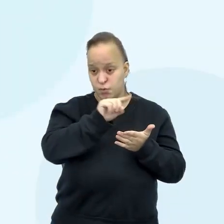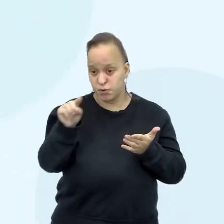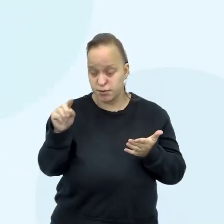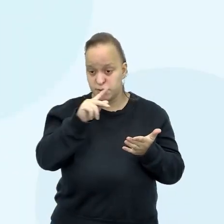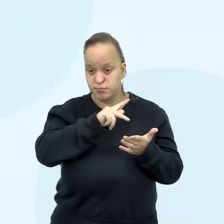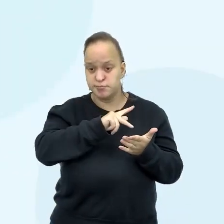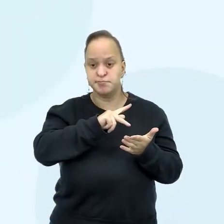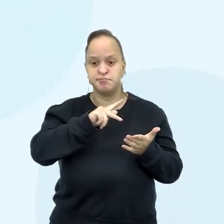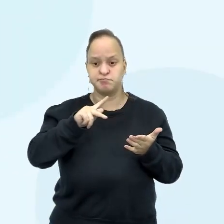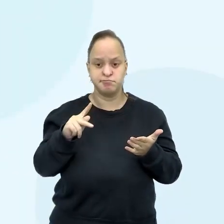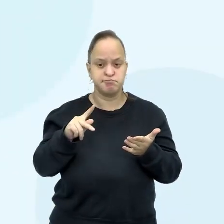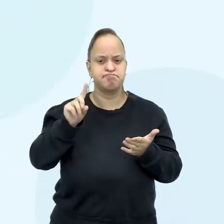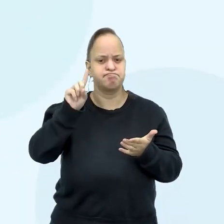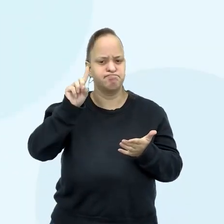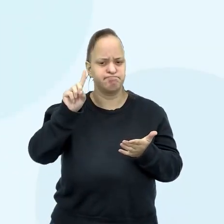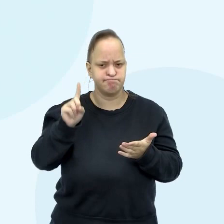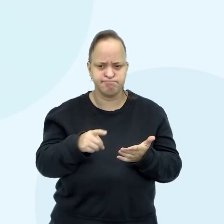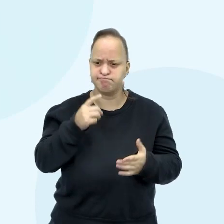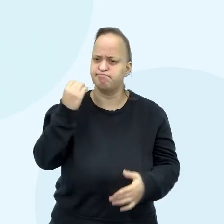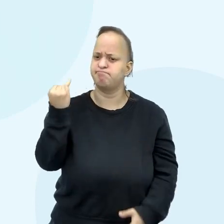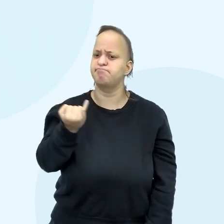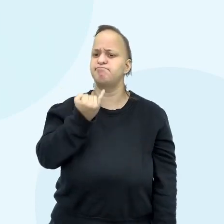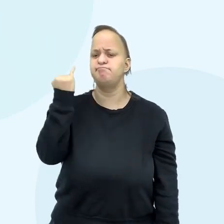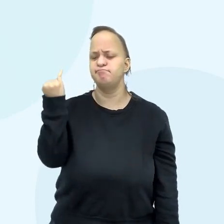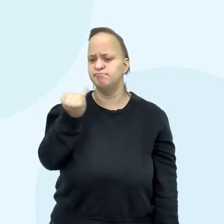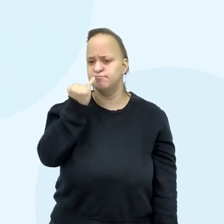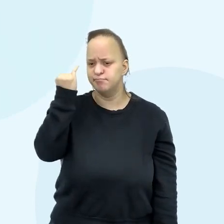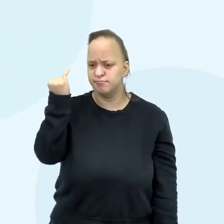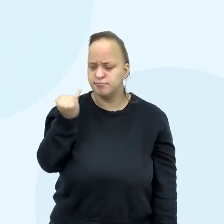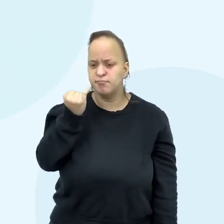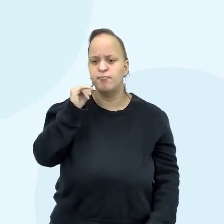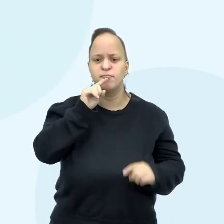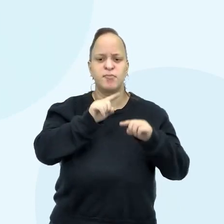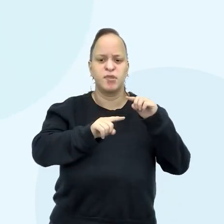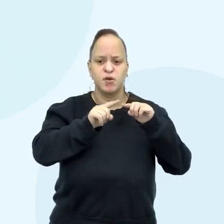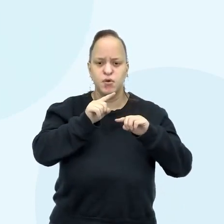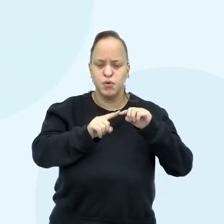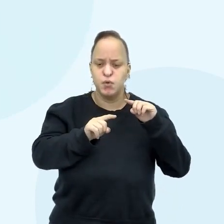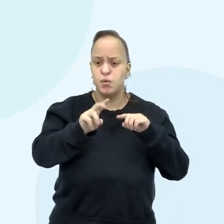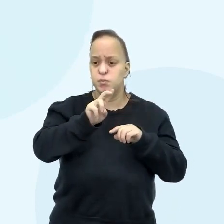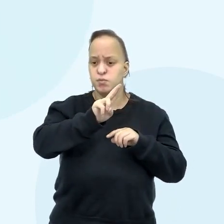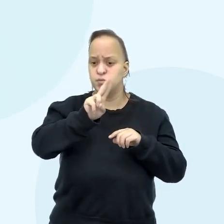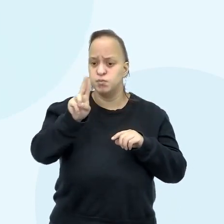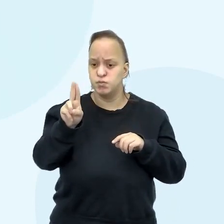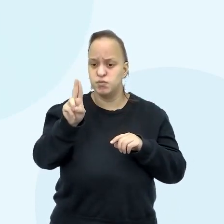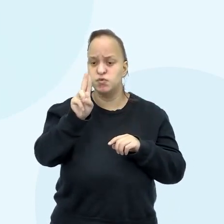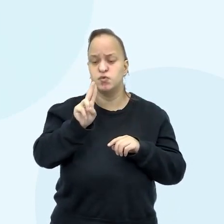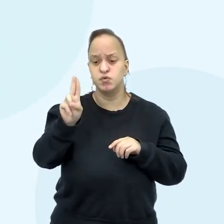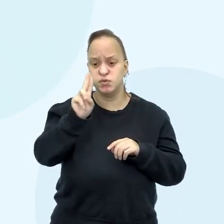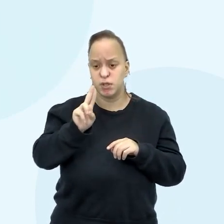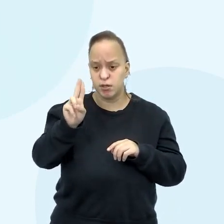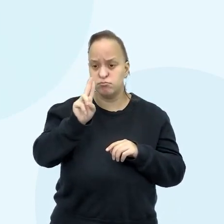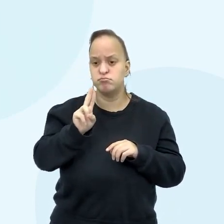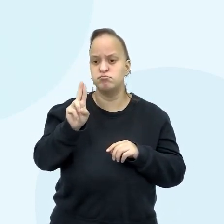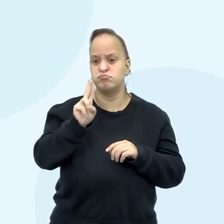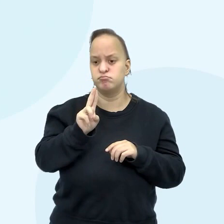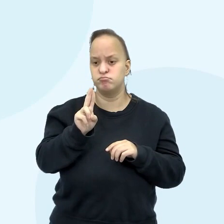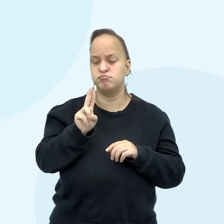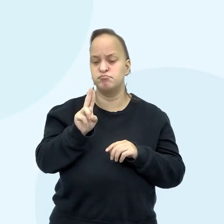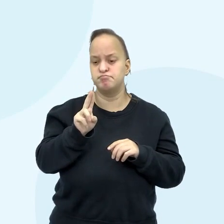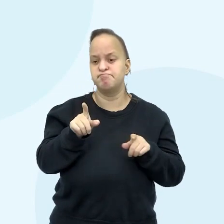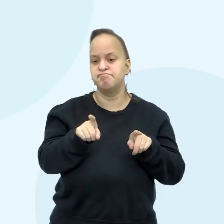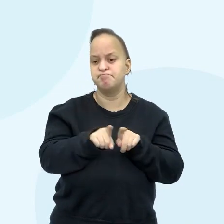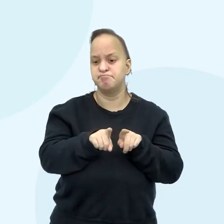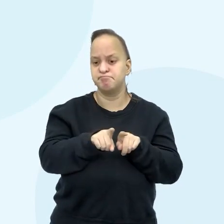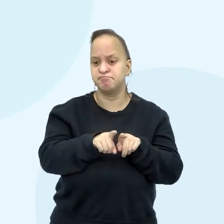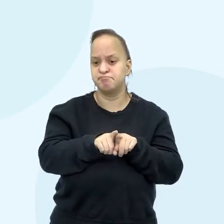professoras, o diário de bordo é um importante instrumento metodológico e também é